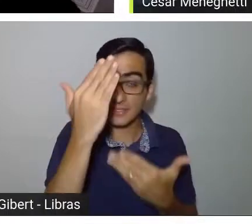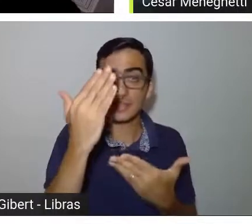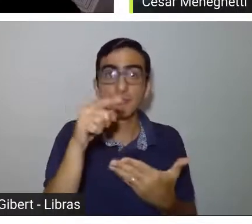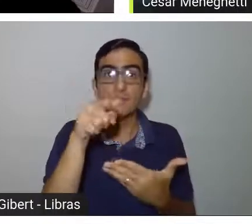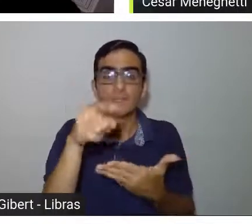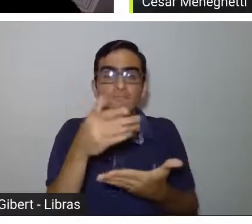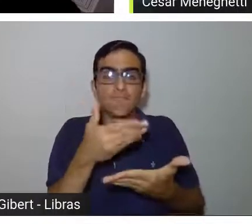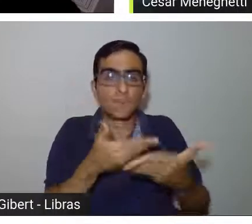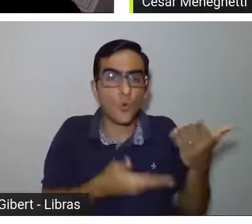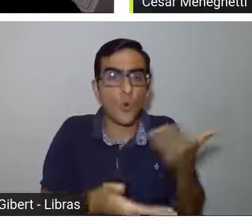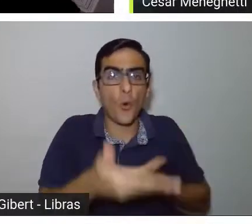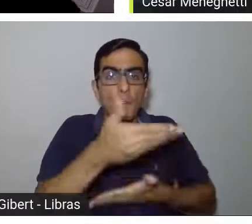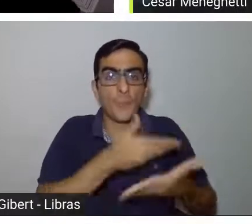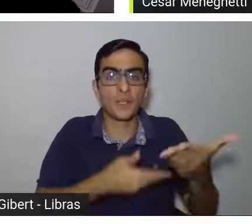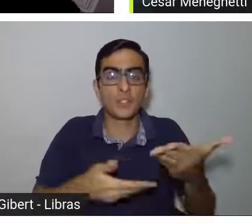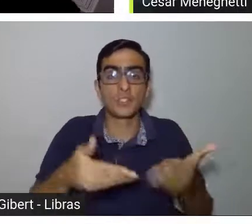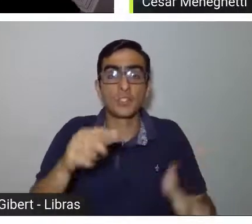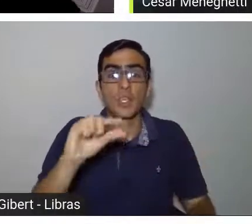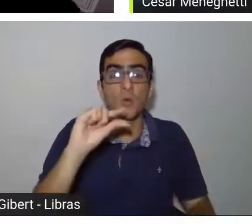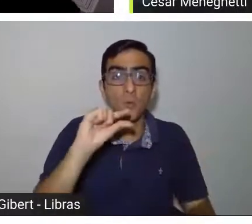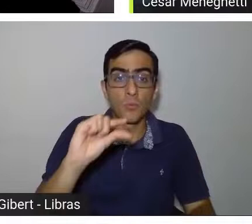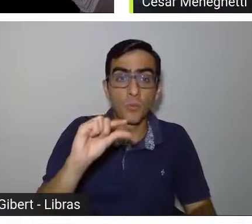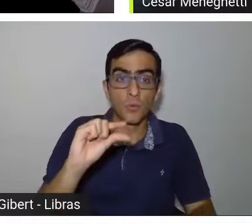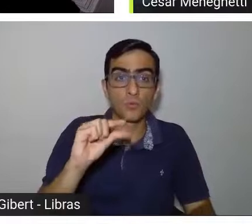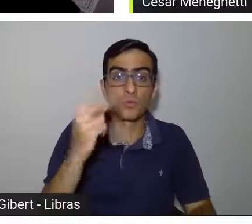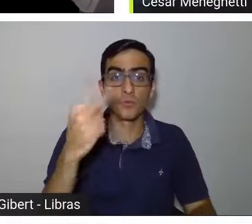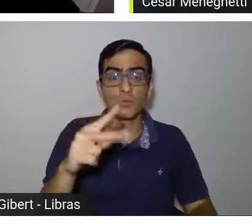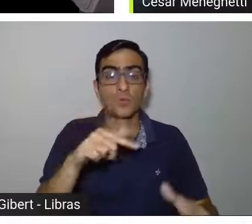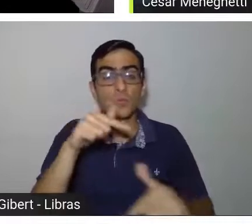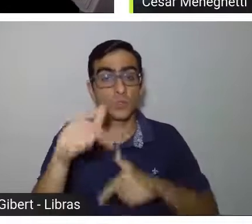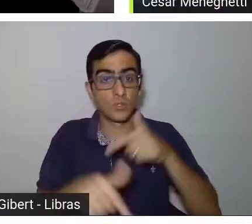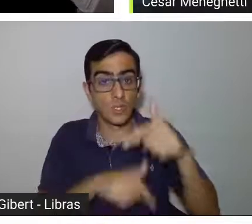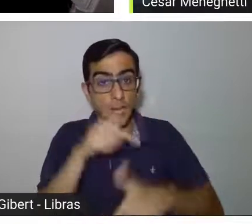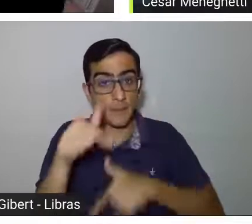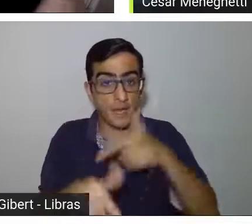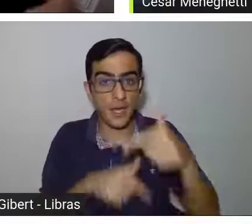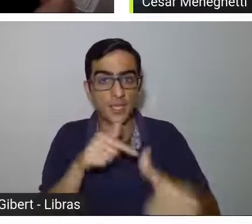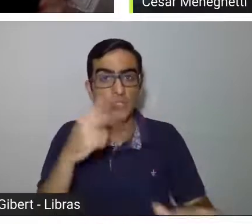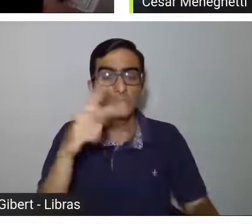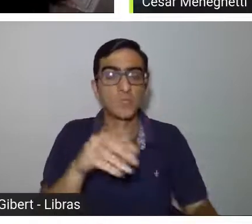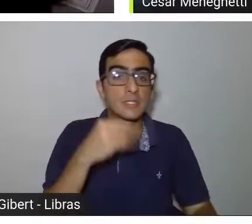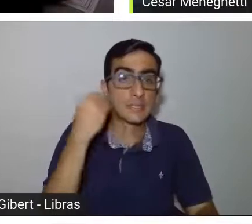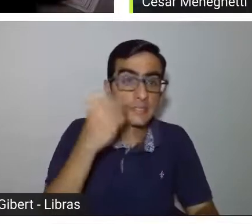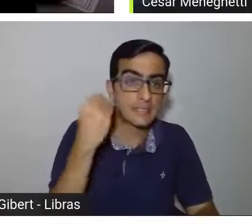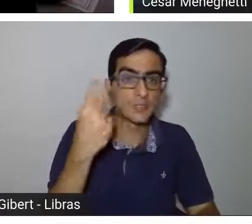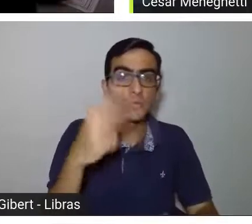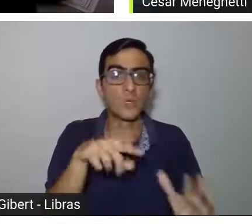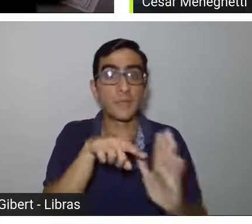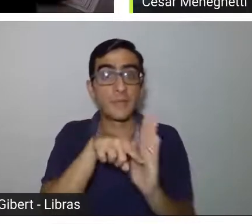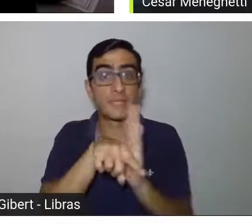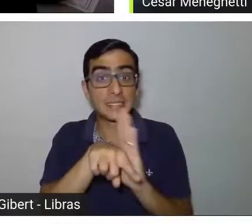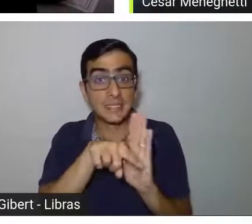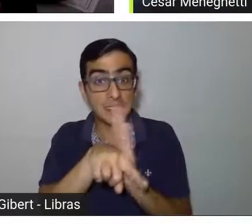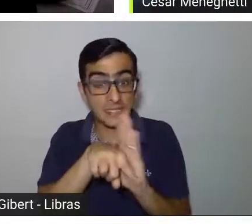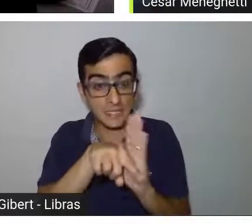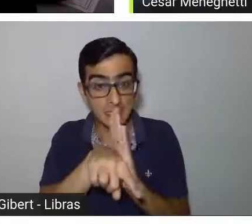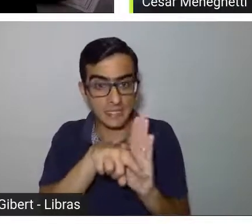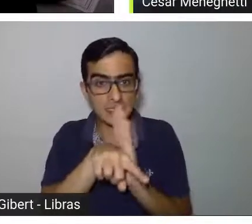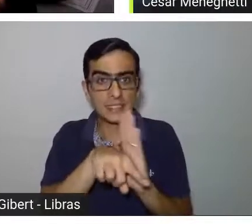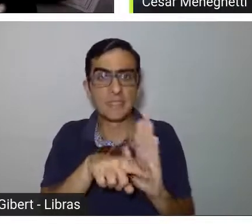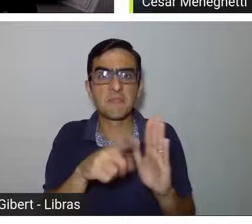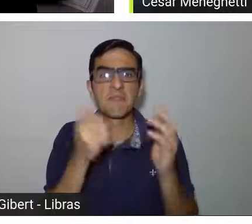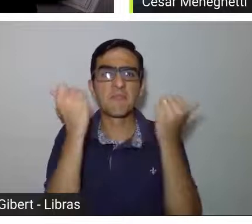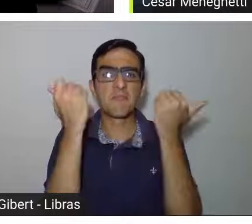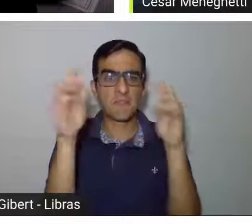compartilhar um pouco do seu trabalho, da sua experiência, da sua pesquisa. Parabéns pela